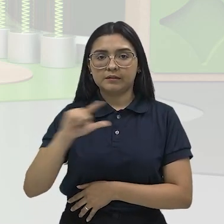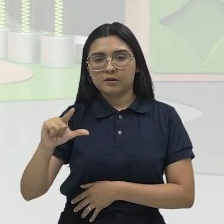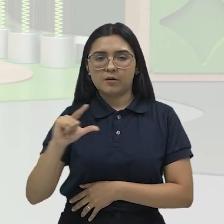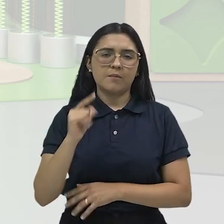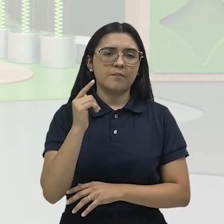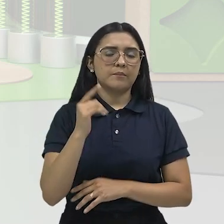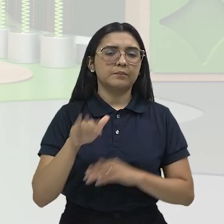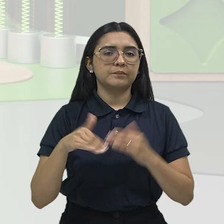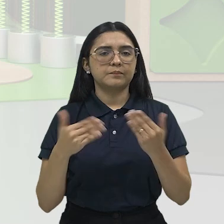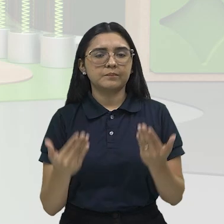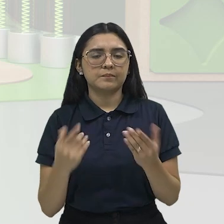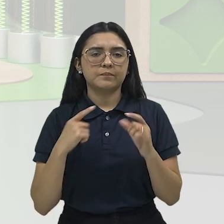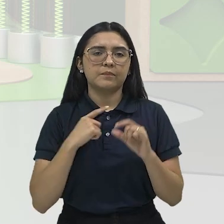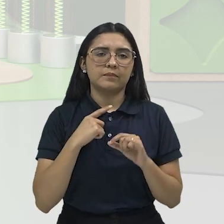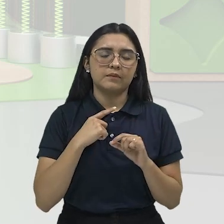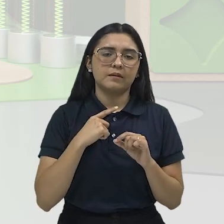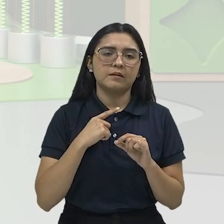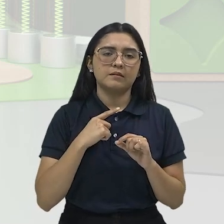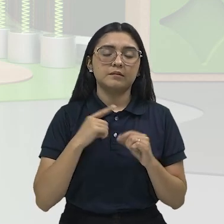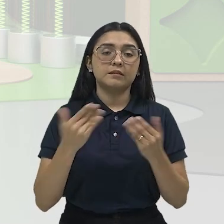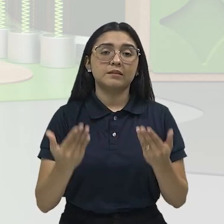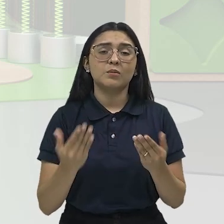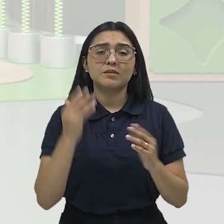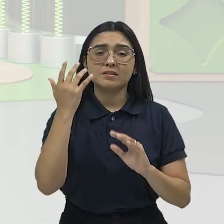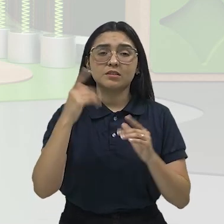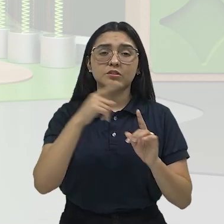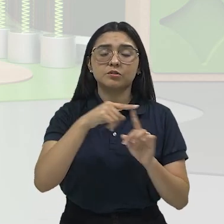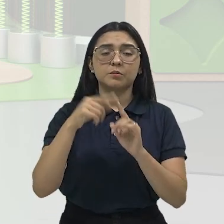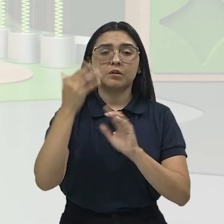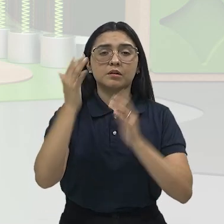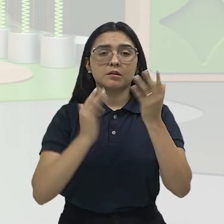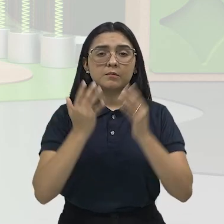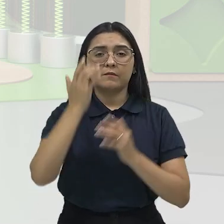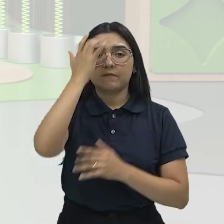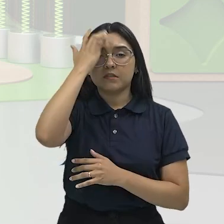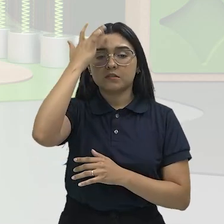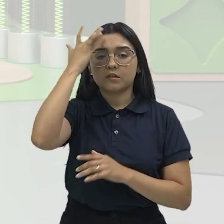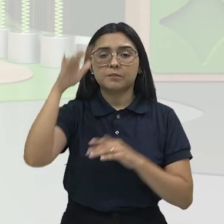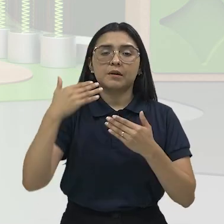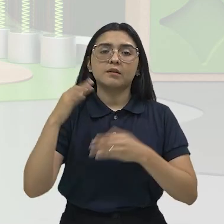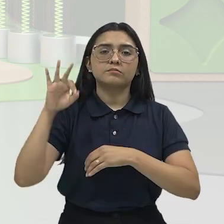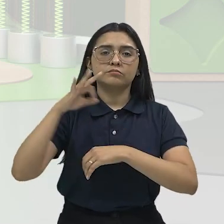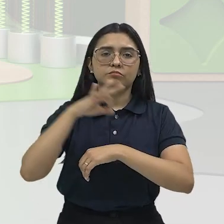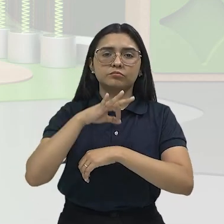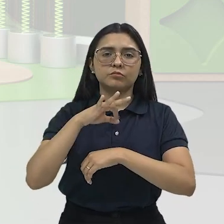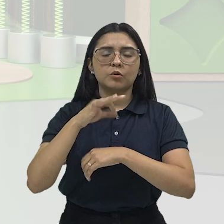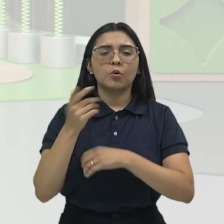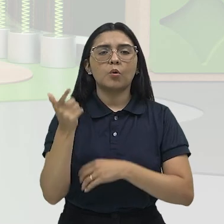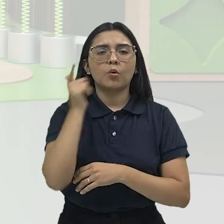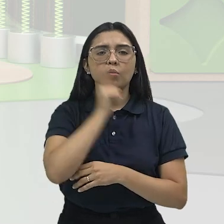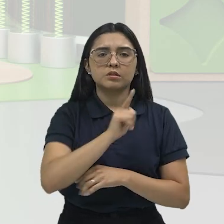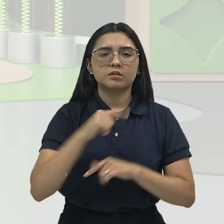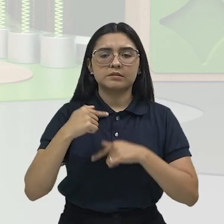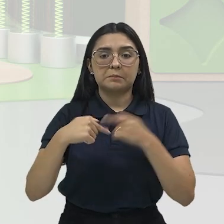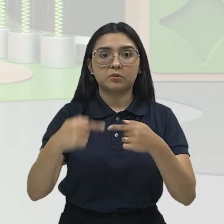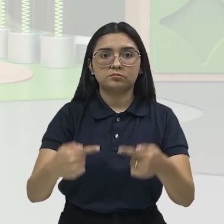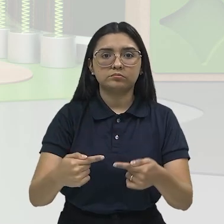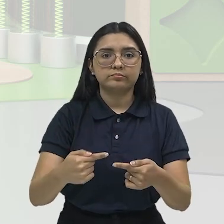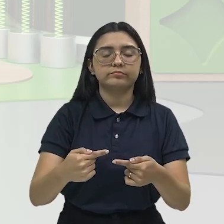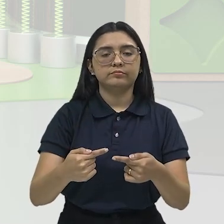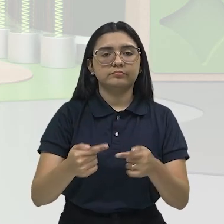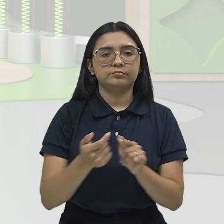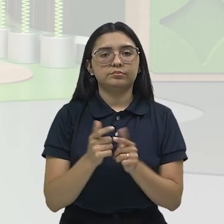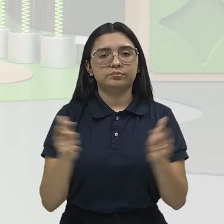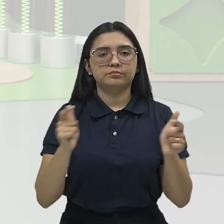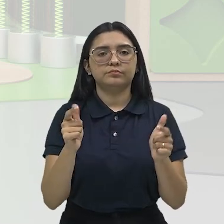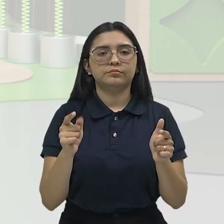clima, ele vai trazer ali uma facilidade para que animais como esse, né, consigam se reproduzir,